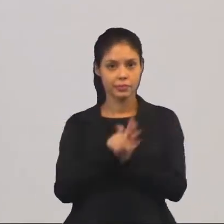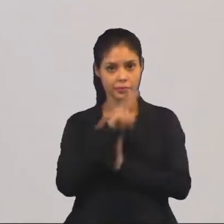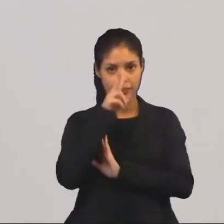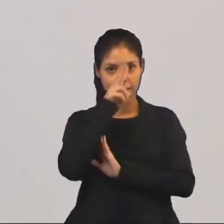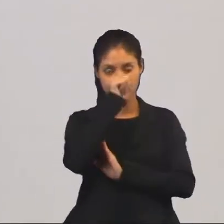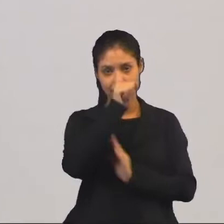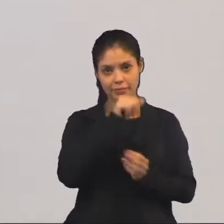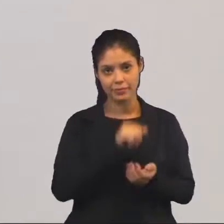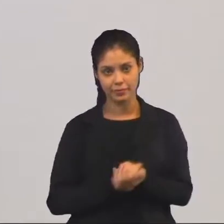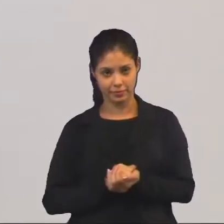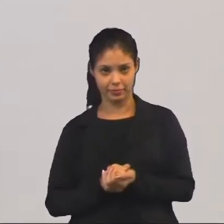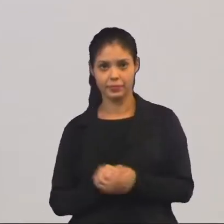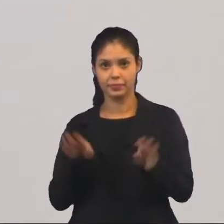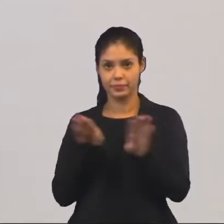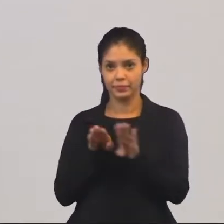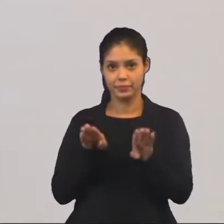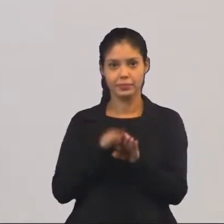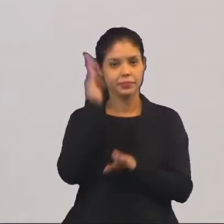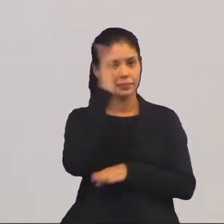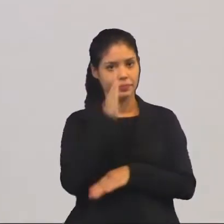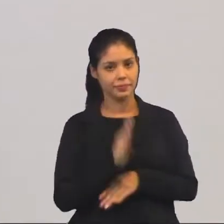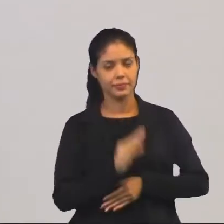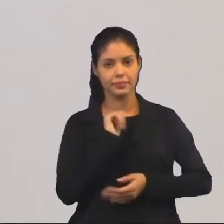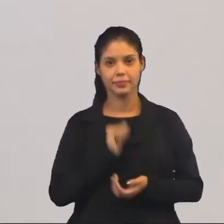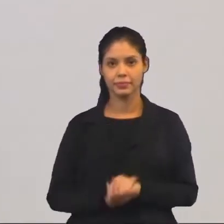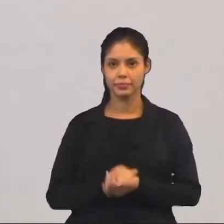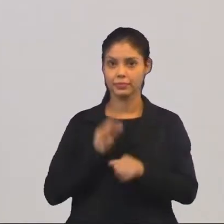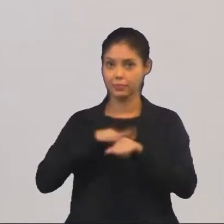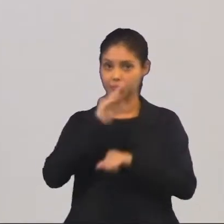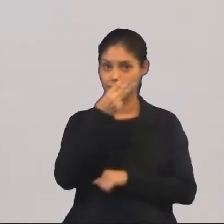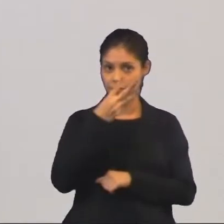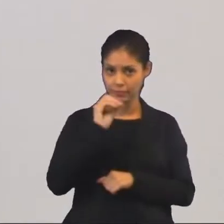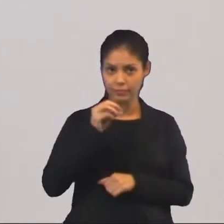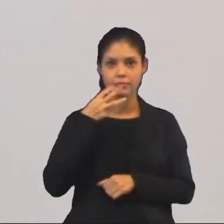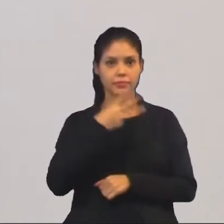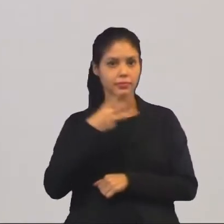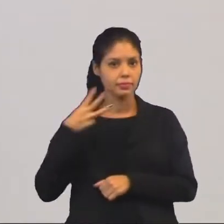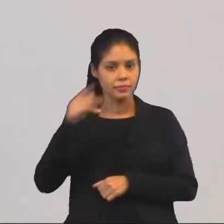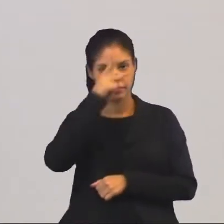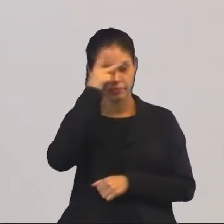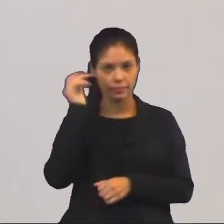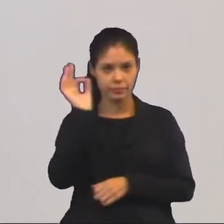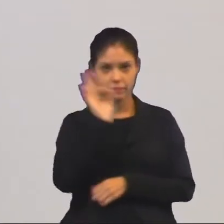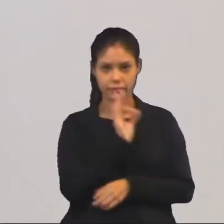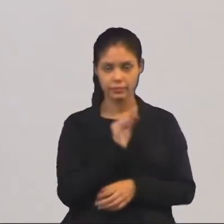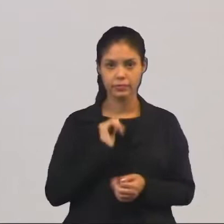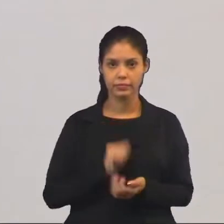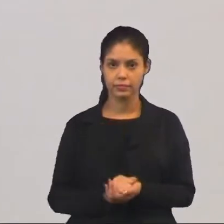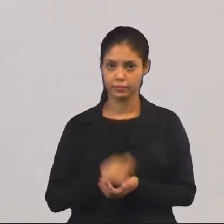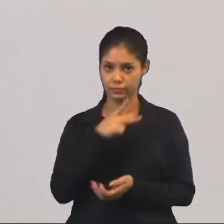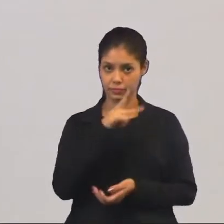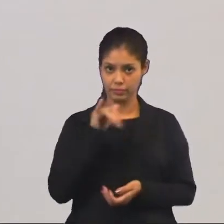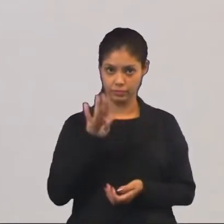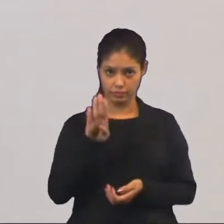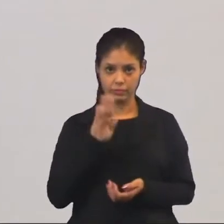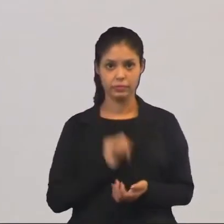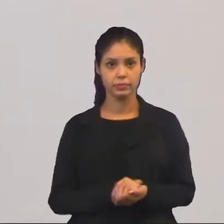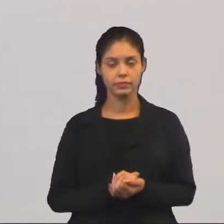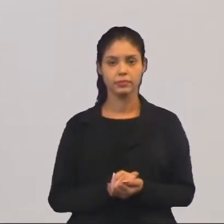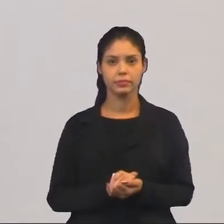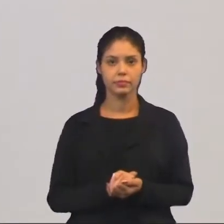poder que tem. Imaginando que só no Brasil mais de 33% do PIB